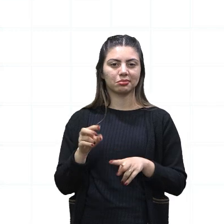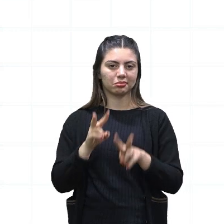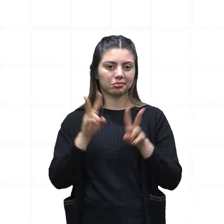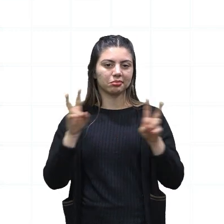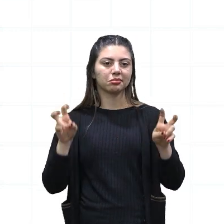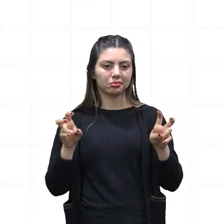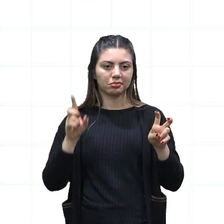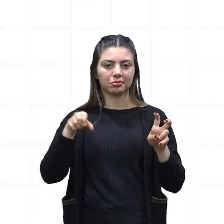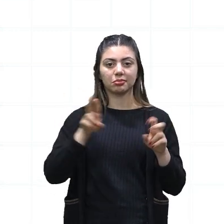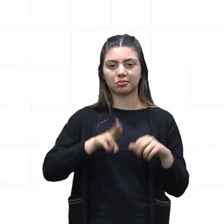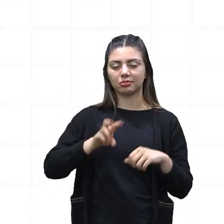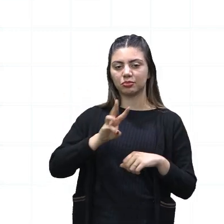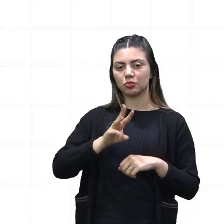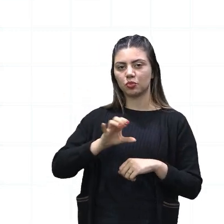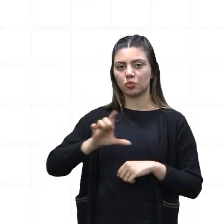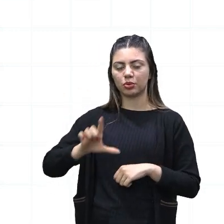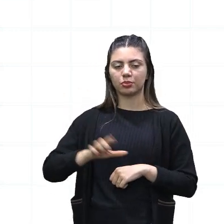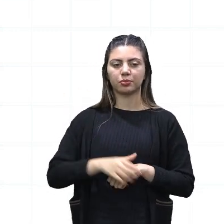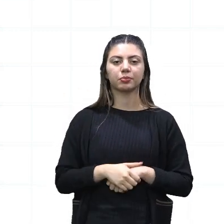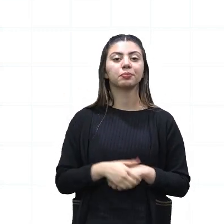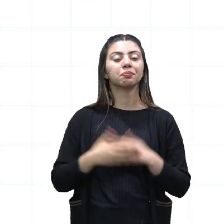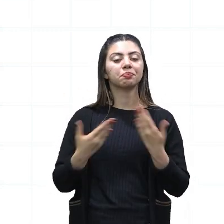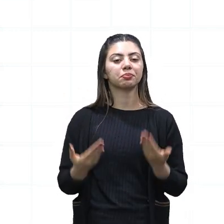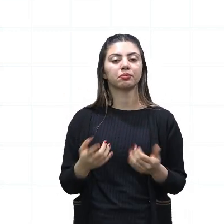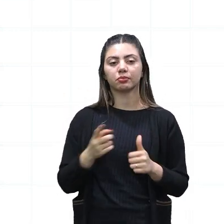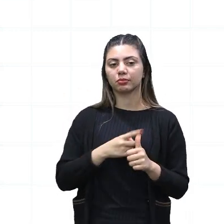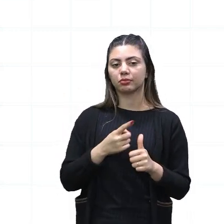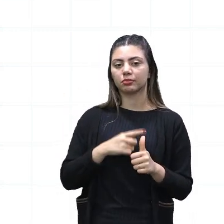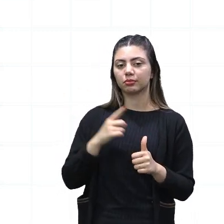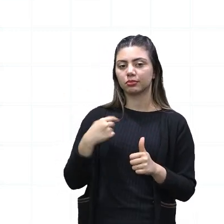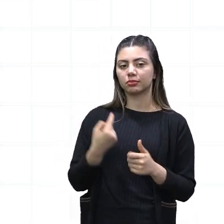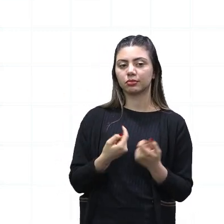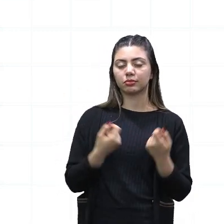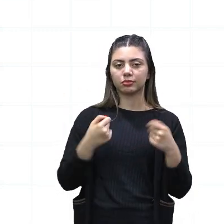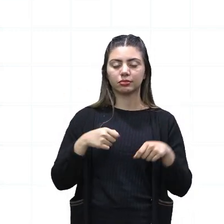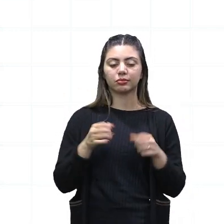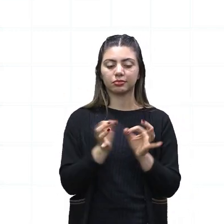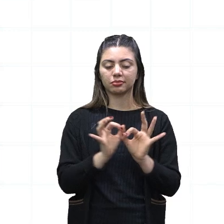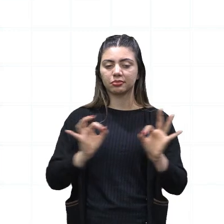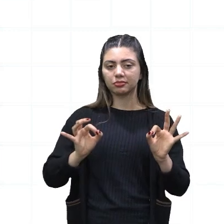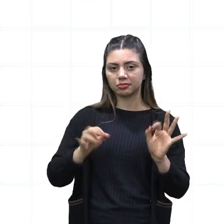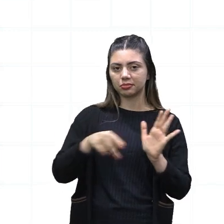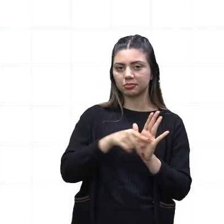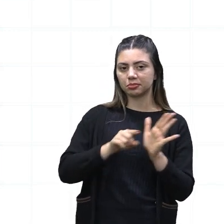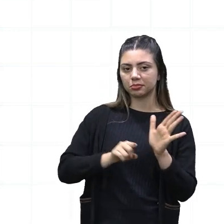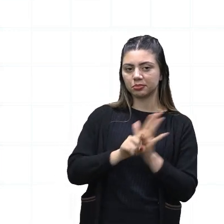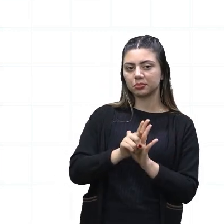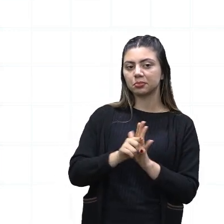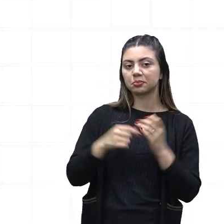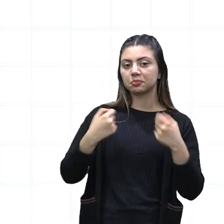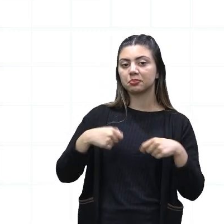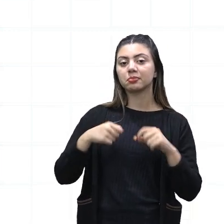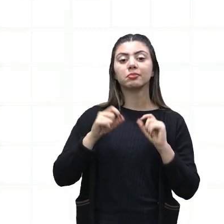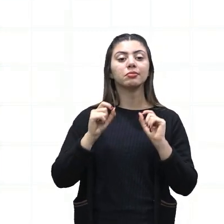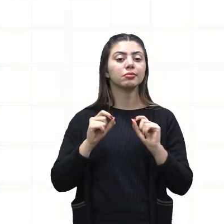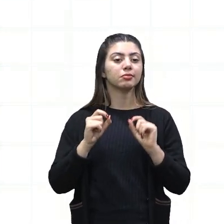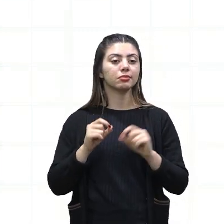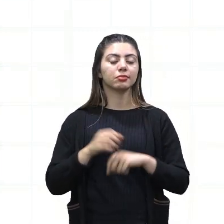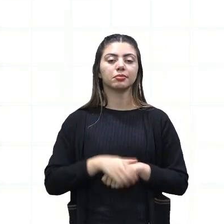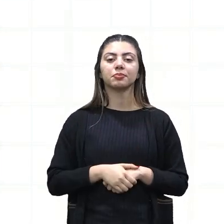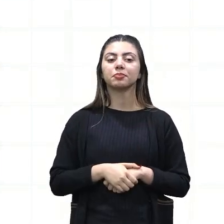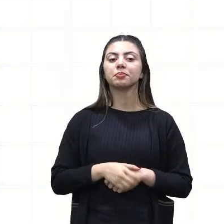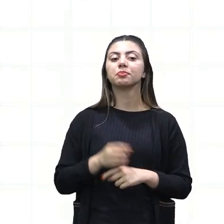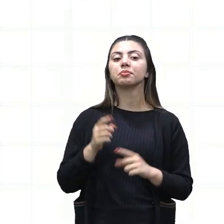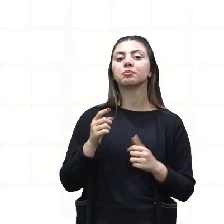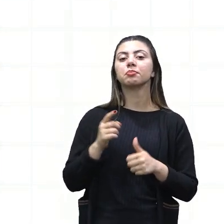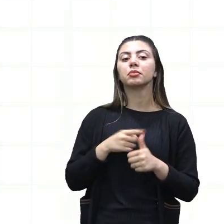Que é o will. Então, primeiro, para a gente formar a forma interrogativa, o que eu vou precisar? Vamos lá? Primeiro elemento, o